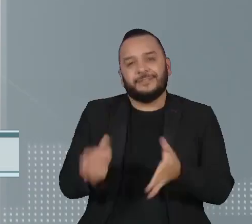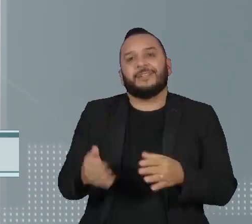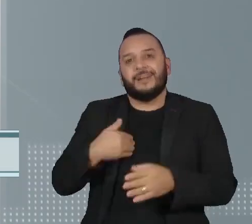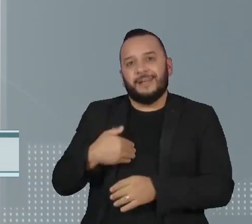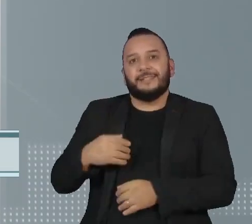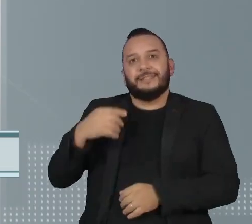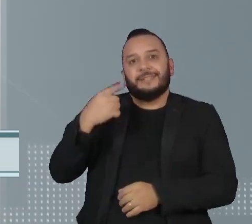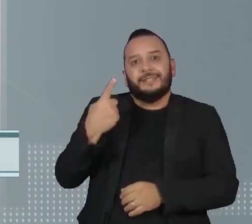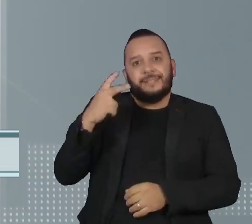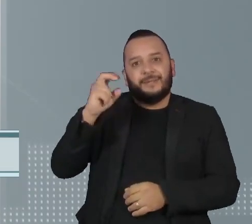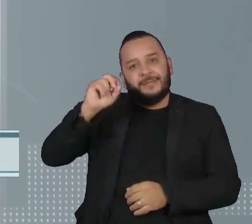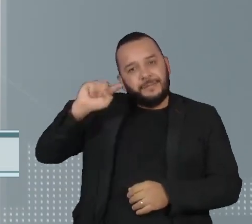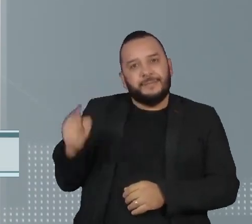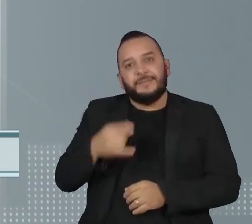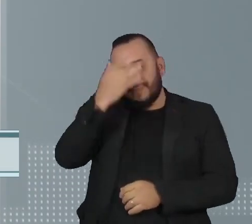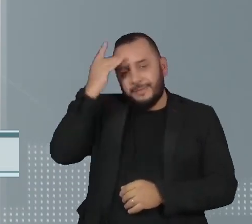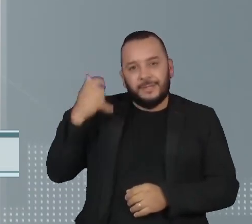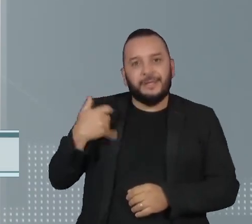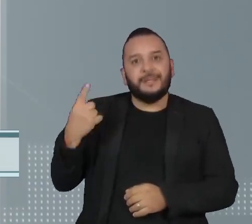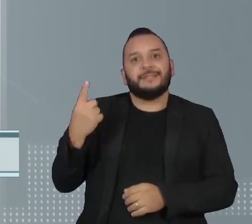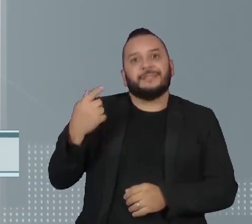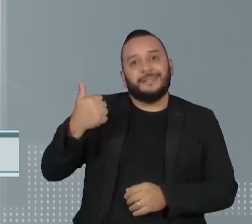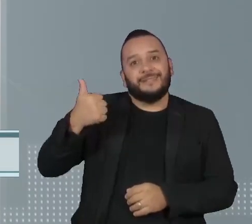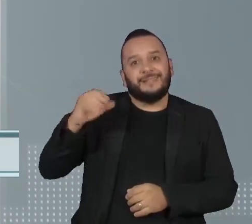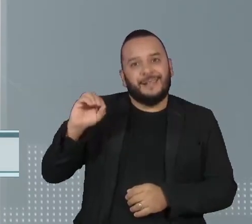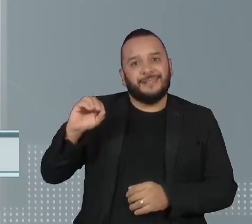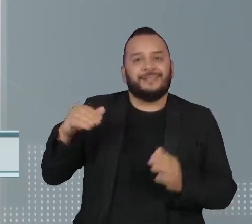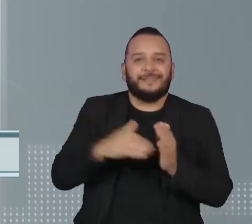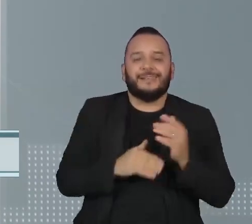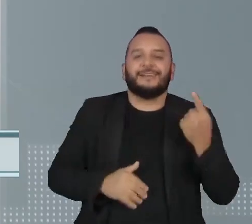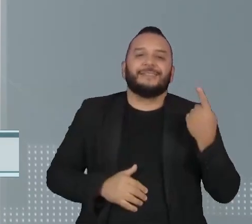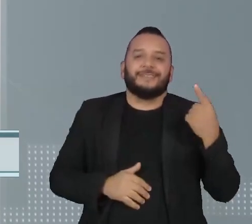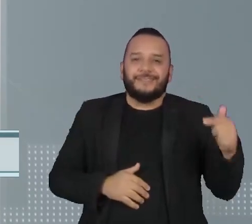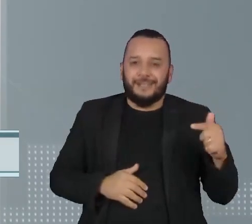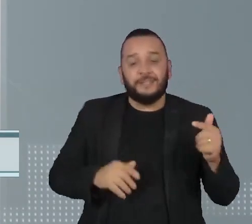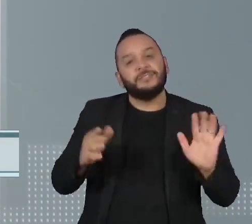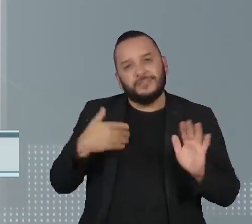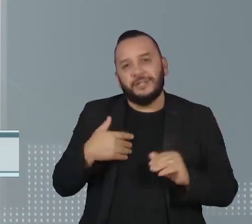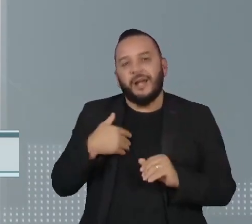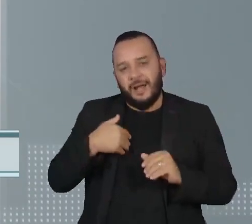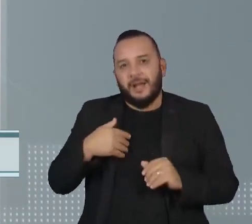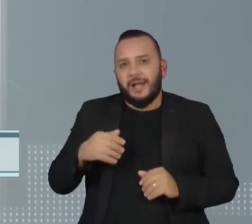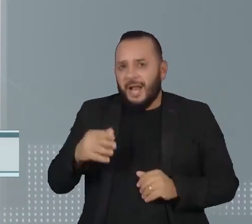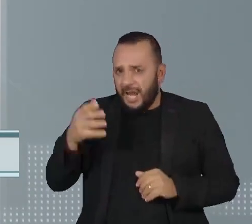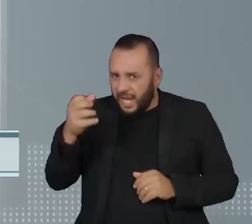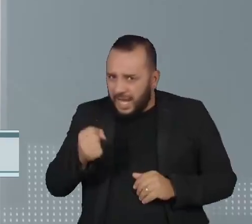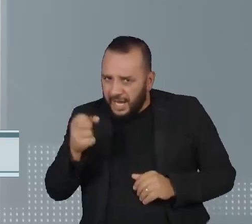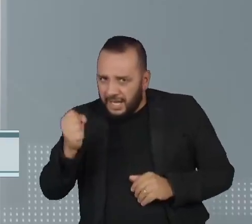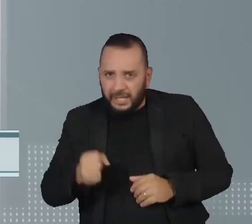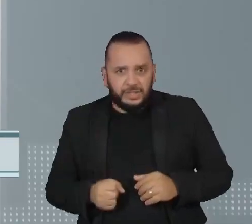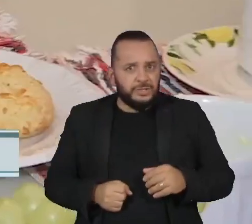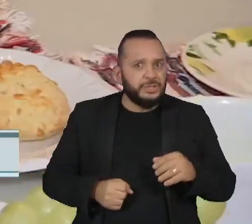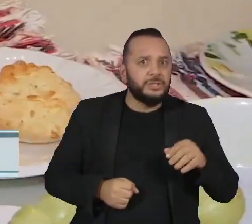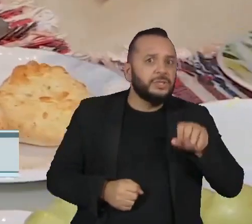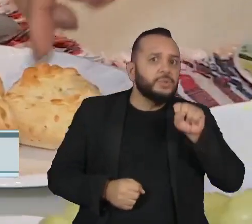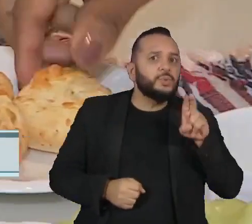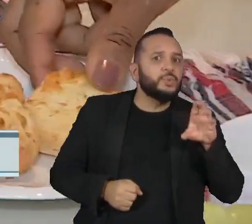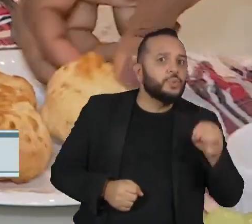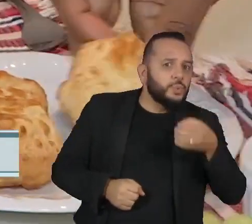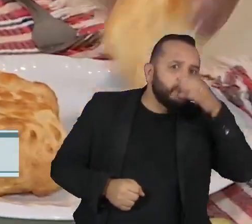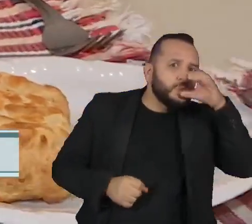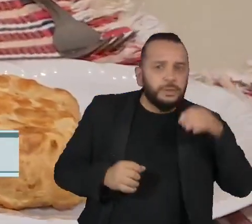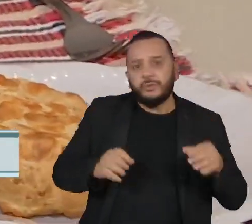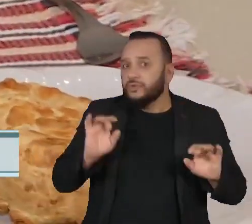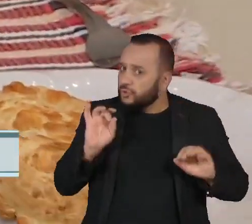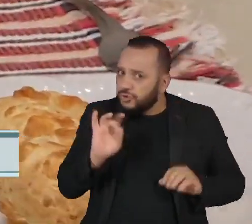de 150.000 pessoas de 10 a 17 anos se consumiam algo além de um copo de leite ou suco ao acordar aqueles que